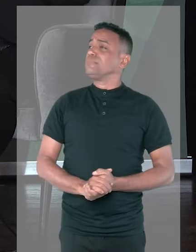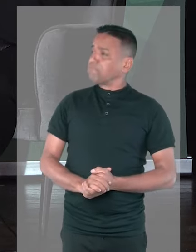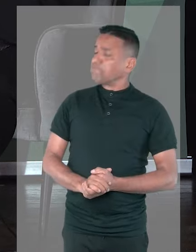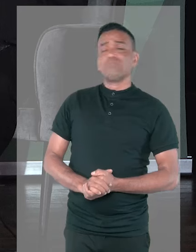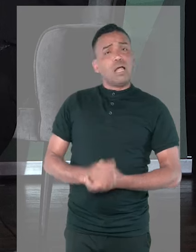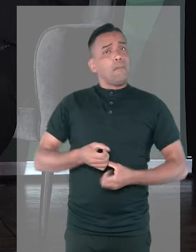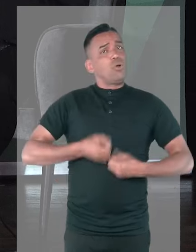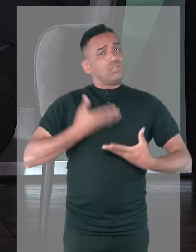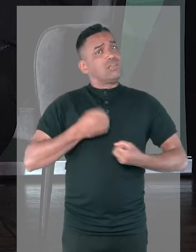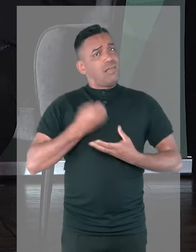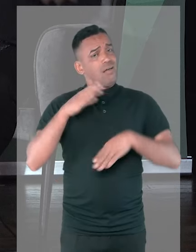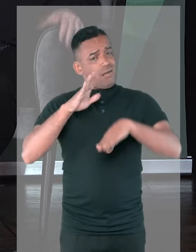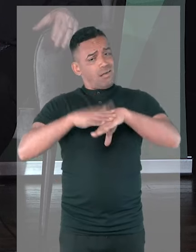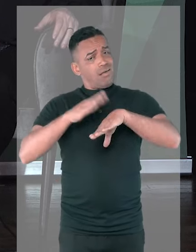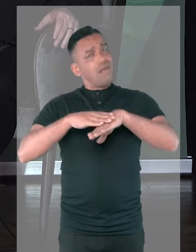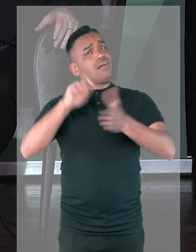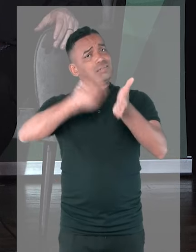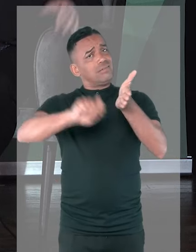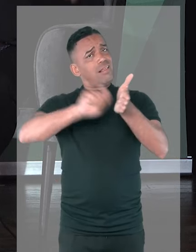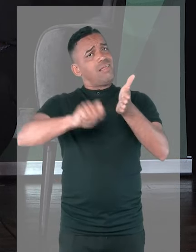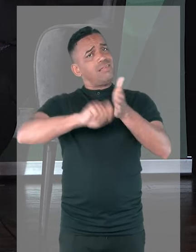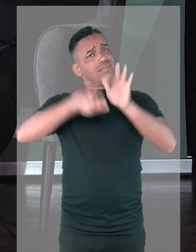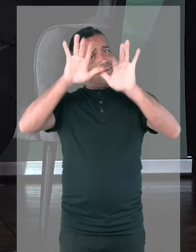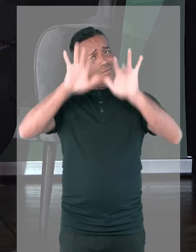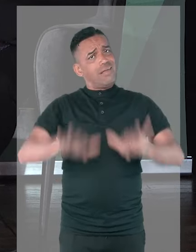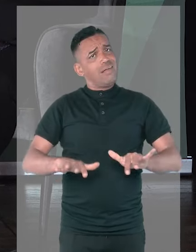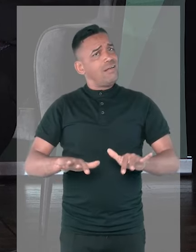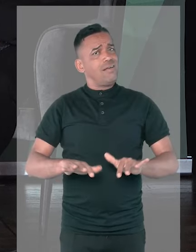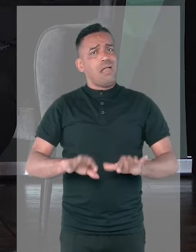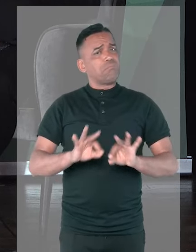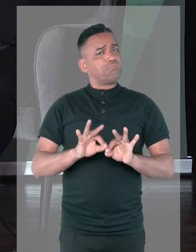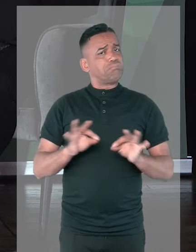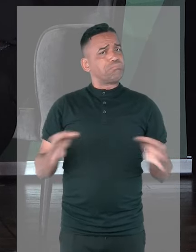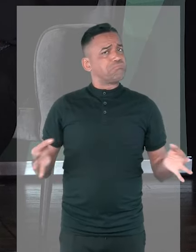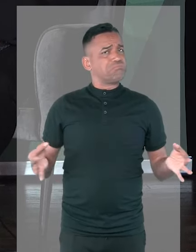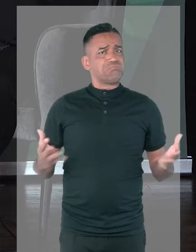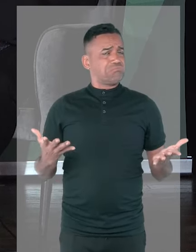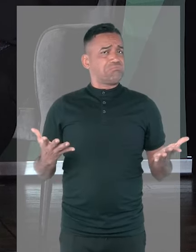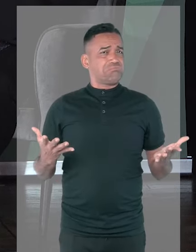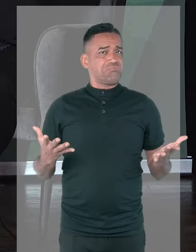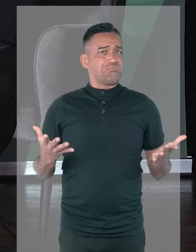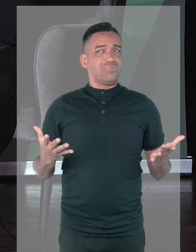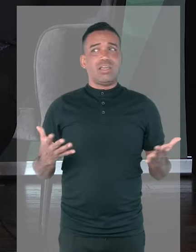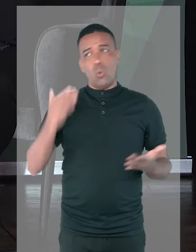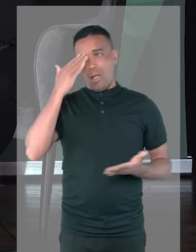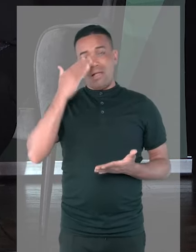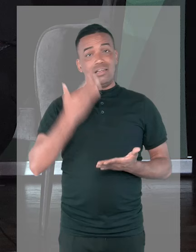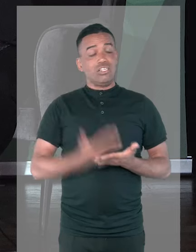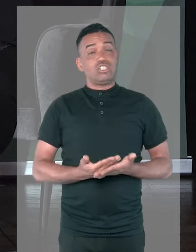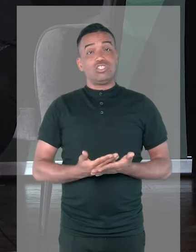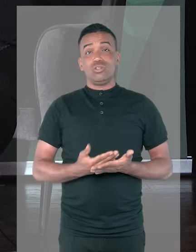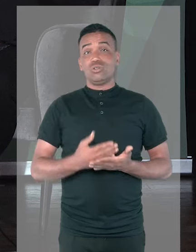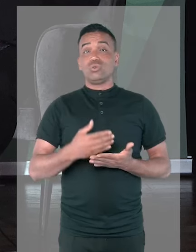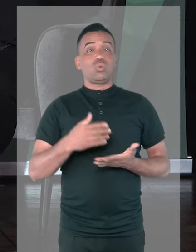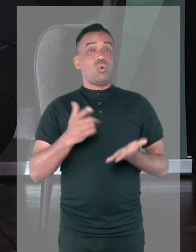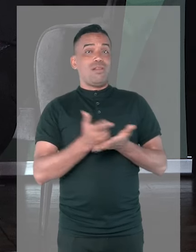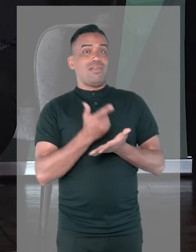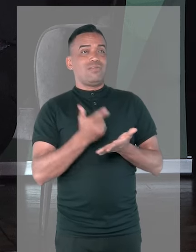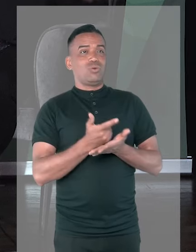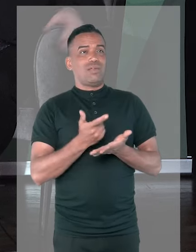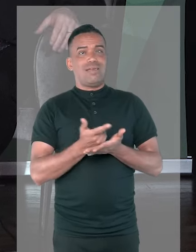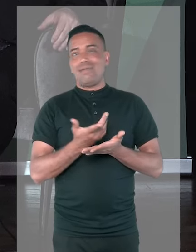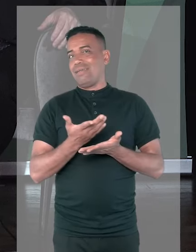mas mesmo a poesia dele é uma poesia muito econômica, né? Acredito que a obra completa do Paulo Henriques Brito deve caber